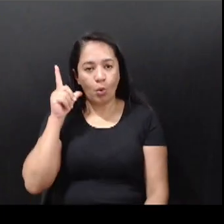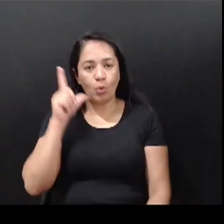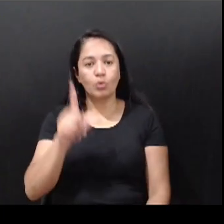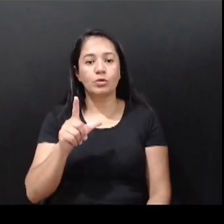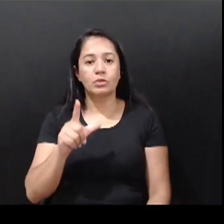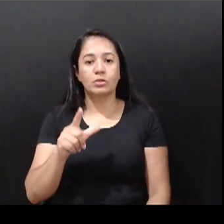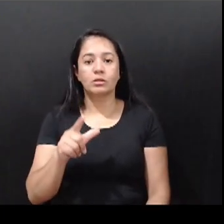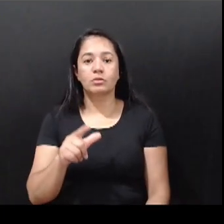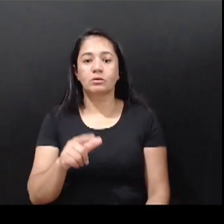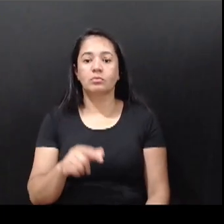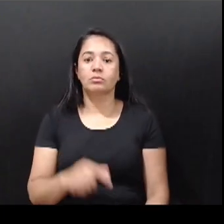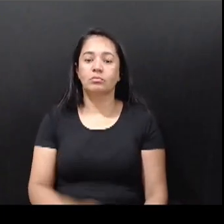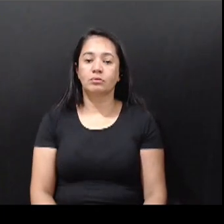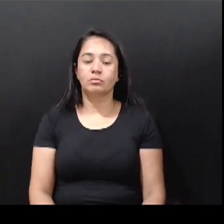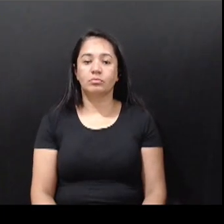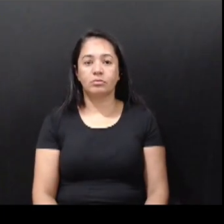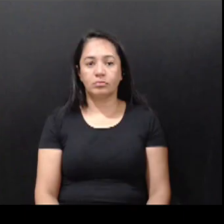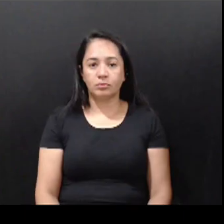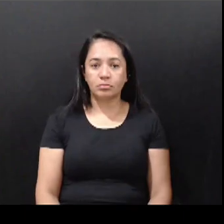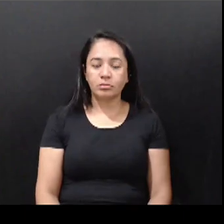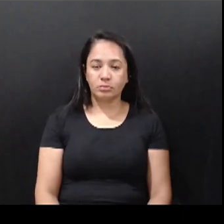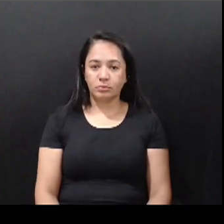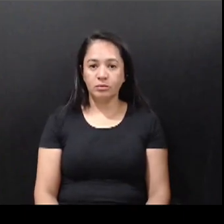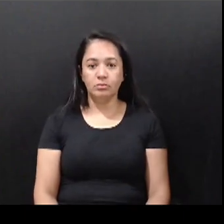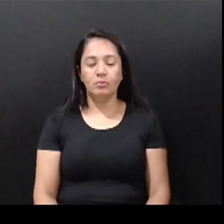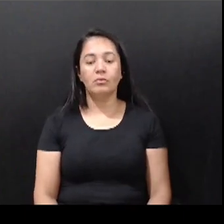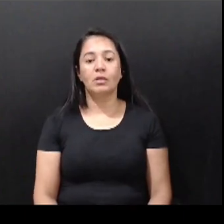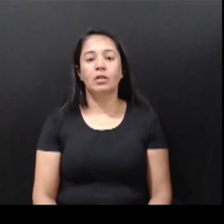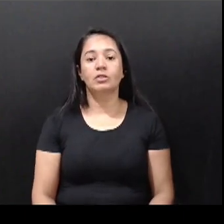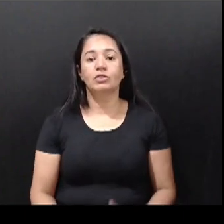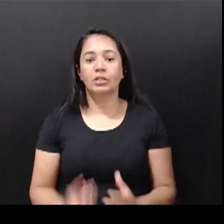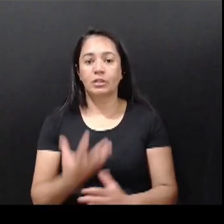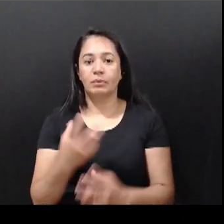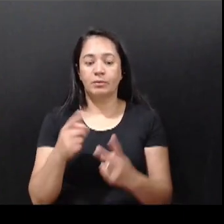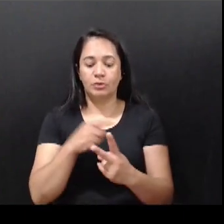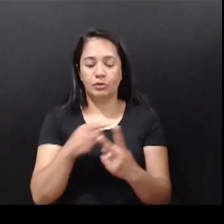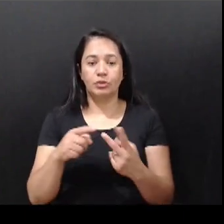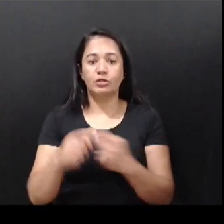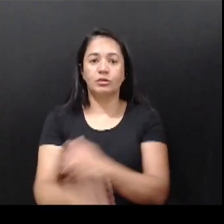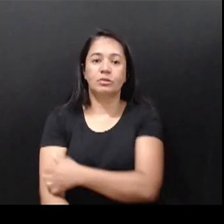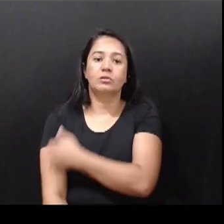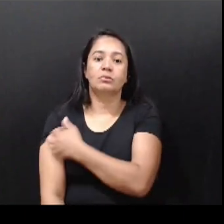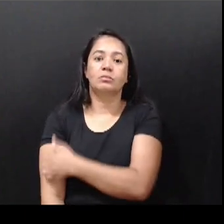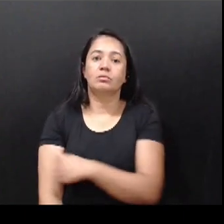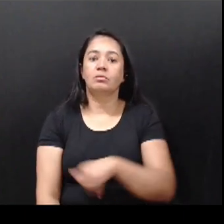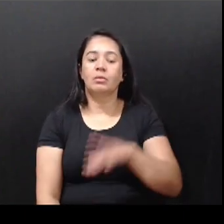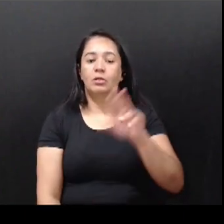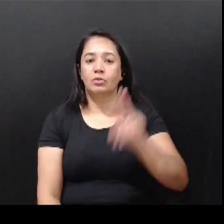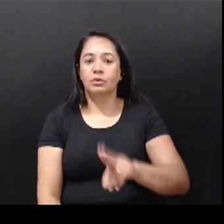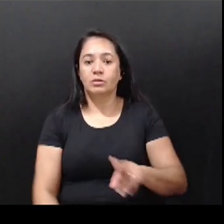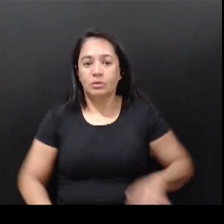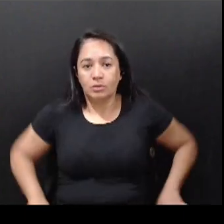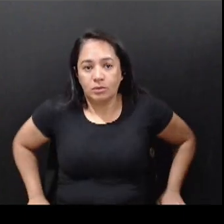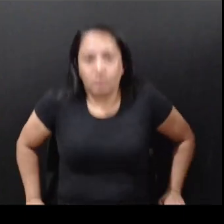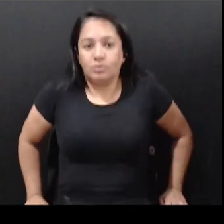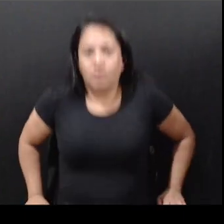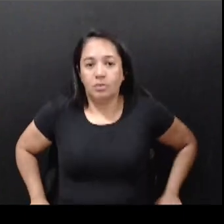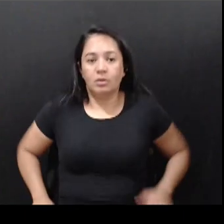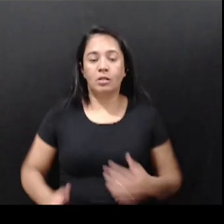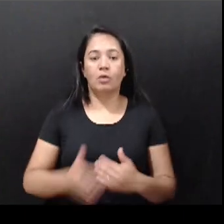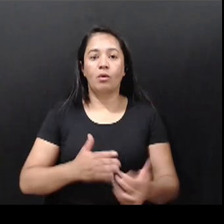ou seja ele iOS, né? Então ele foi feito para as 2 plataformas que são mais usadas aí no mundo, e qualquer pessoa vai poder fazer o